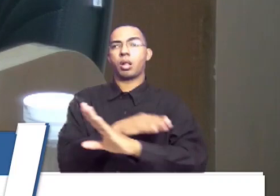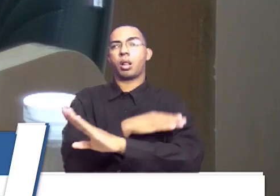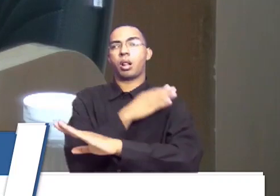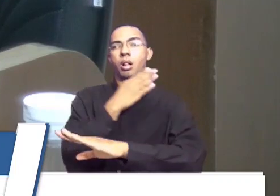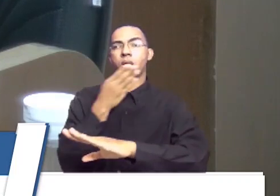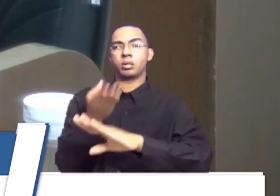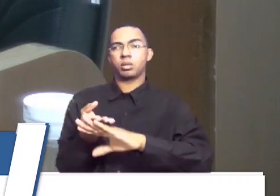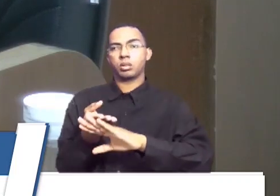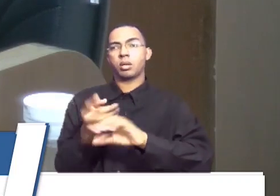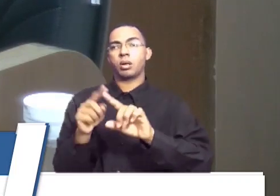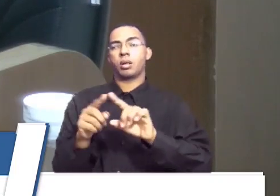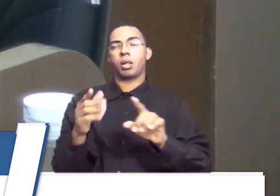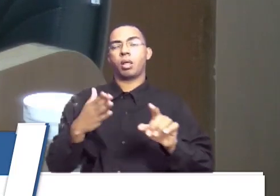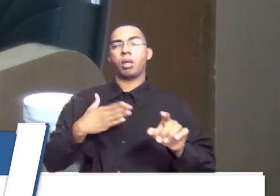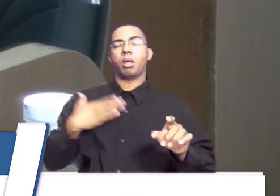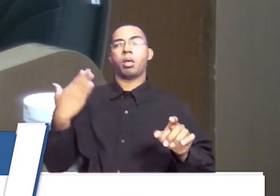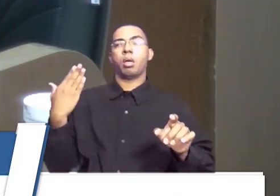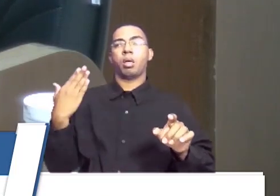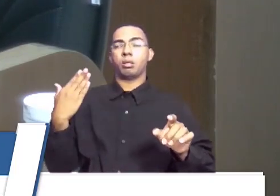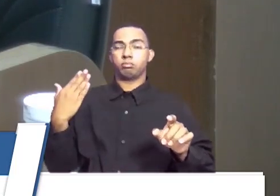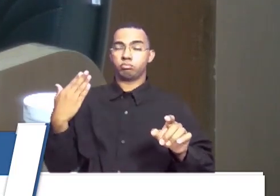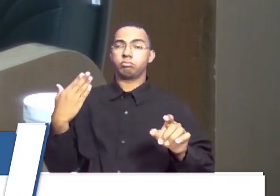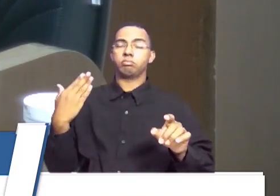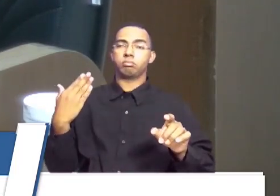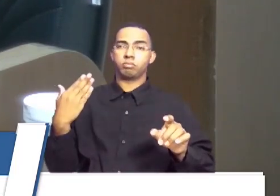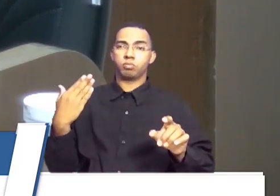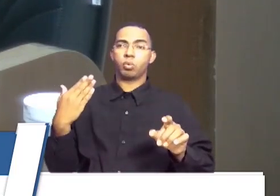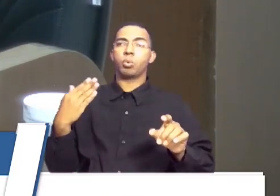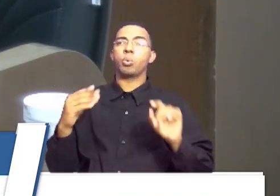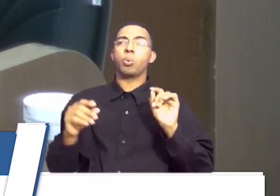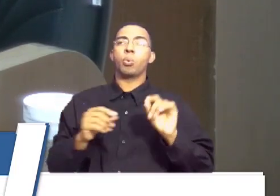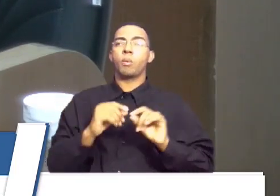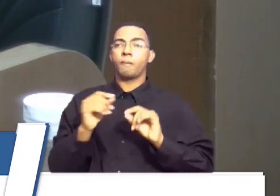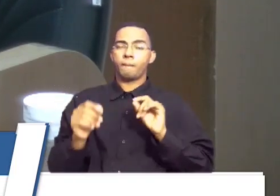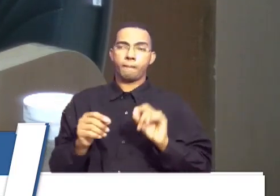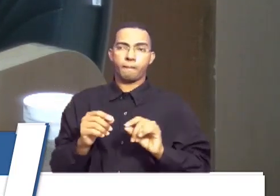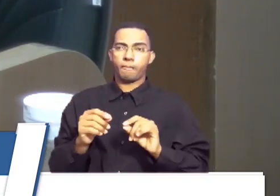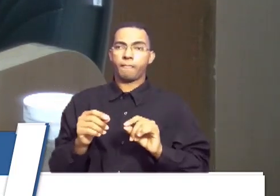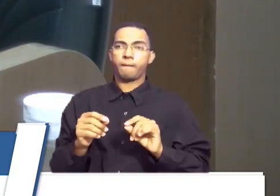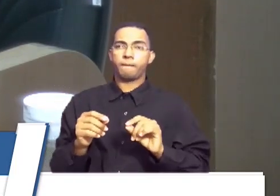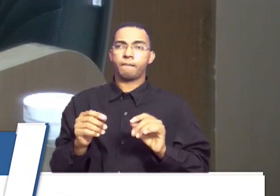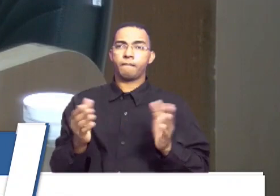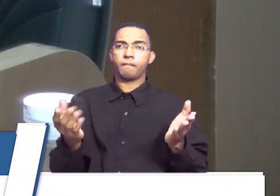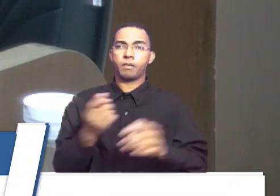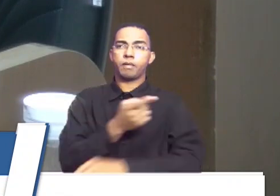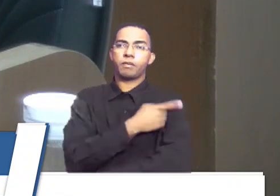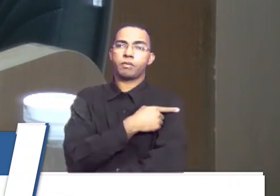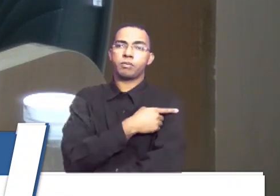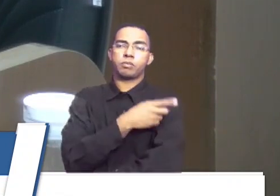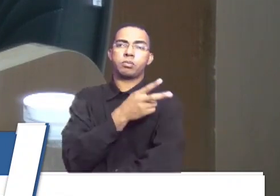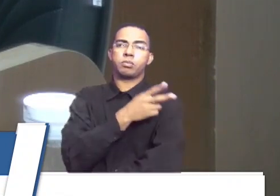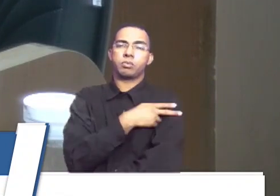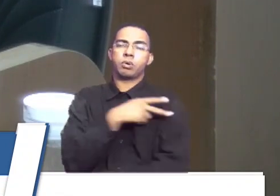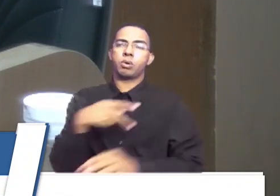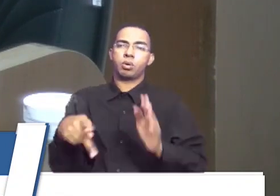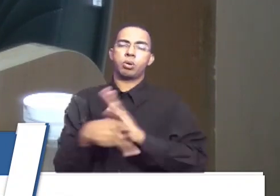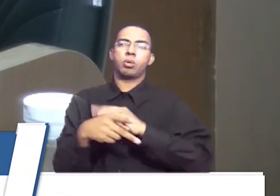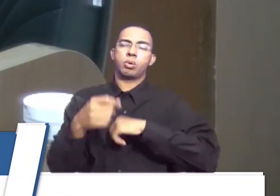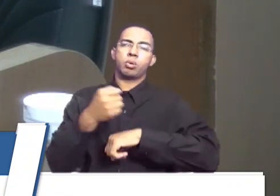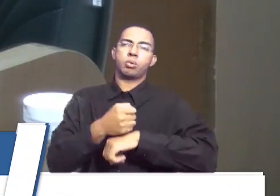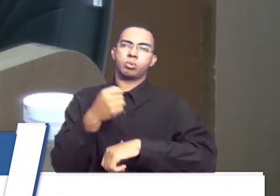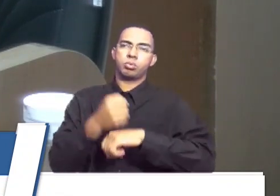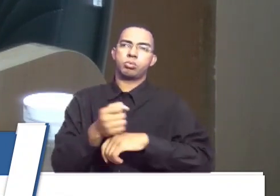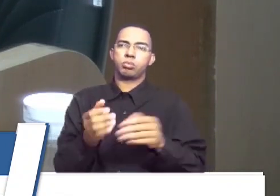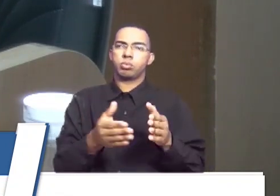fui surpreendido e foi só a fase 1 e fase 2 do município que passou a ser